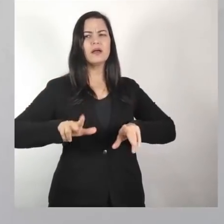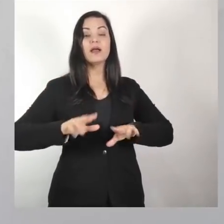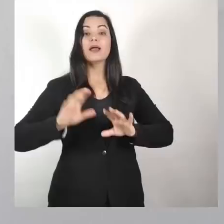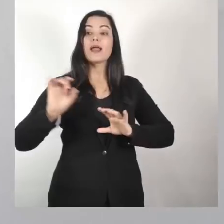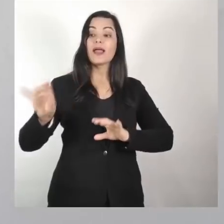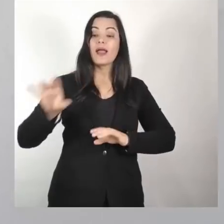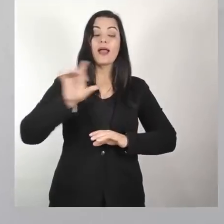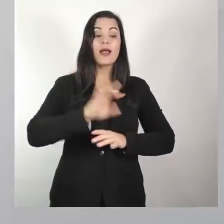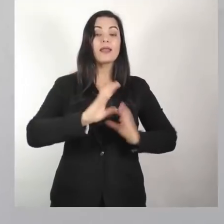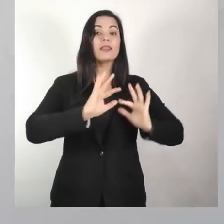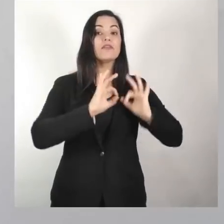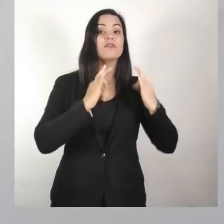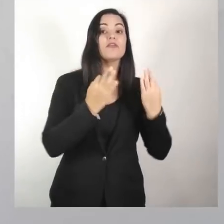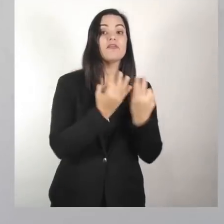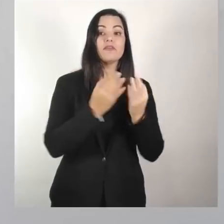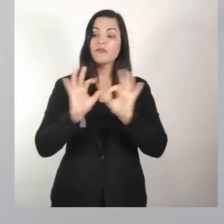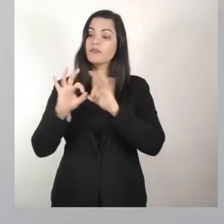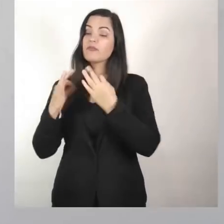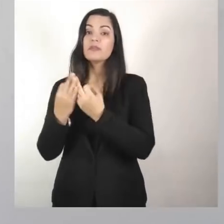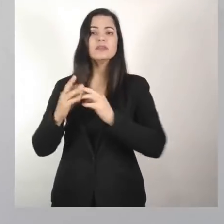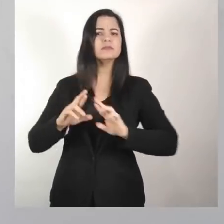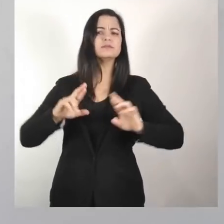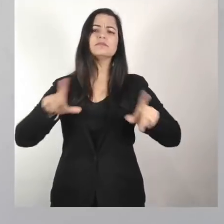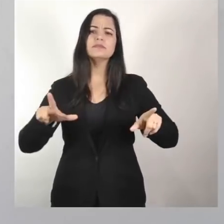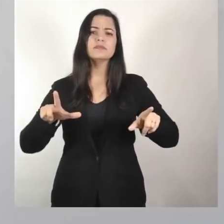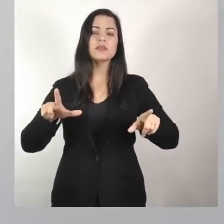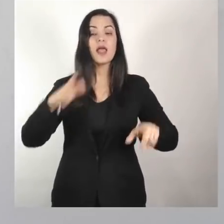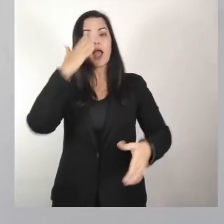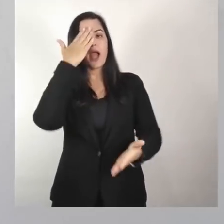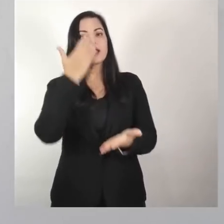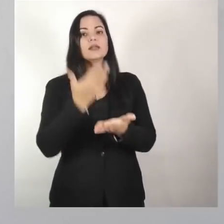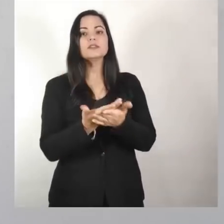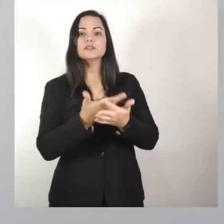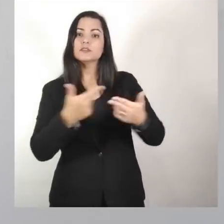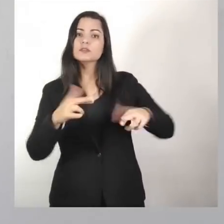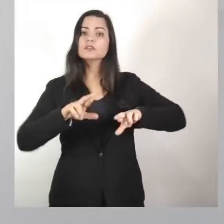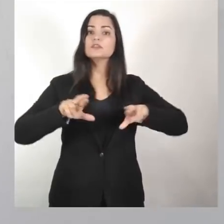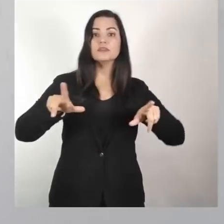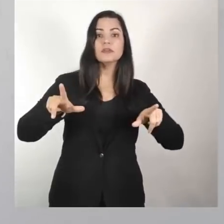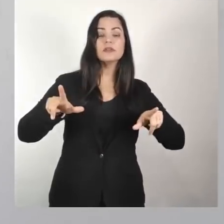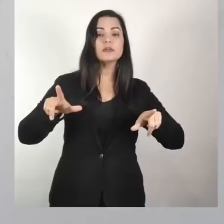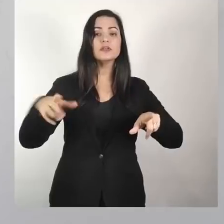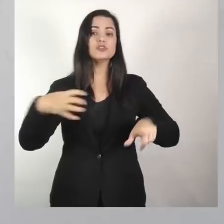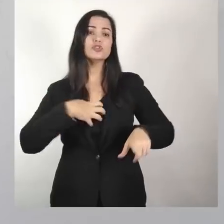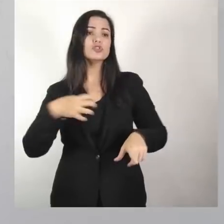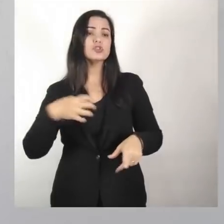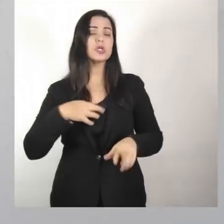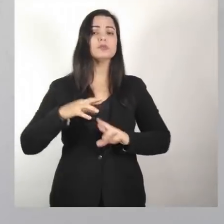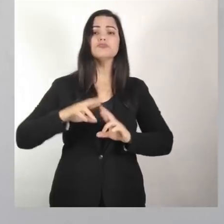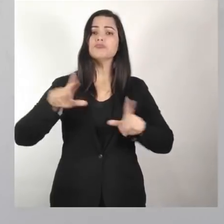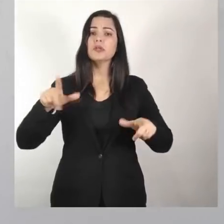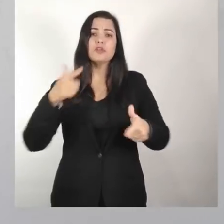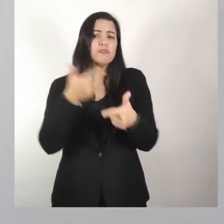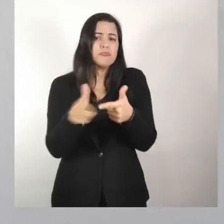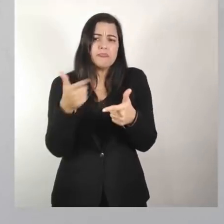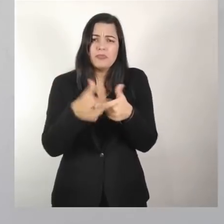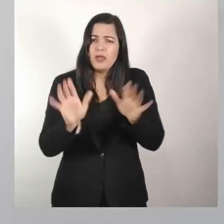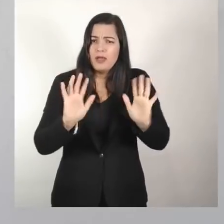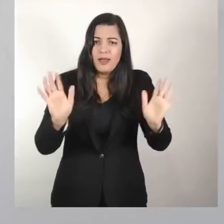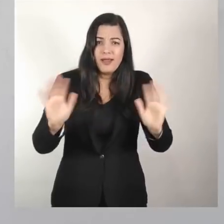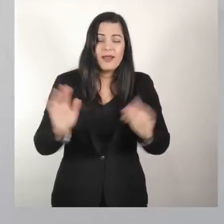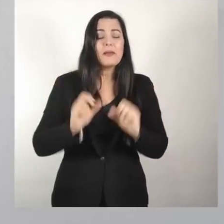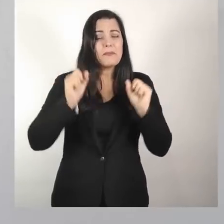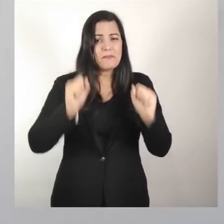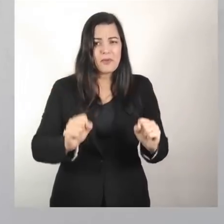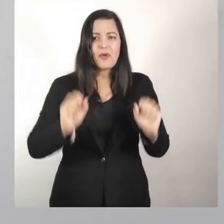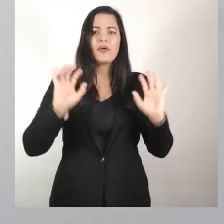família possui alguns hábitos, algumas crenças e algumas manifestações que são diferentes e tudo bem